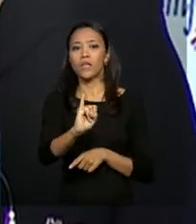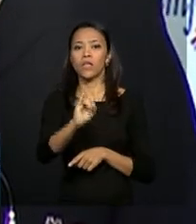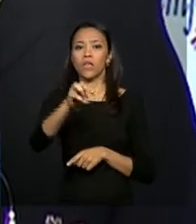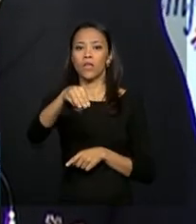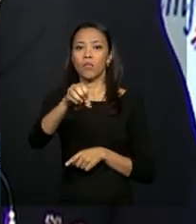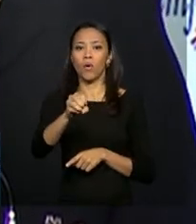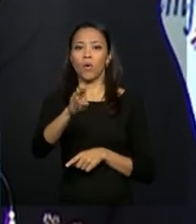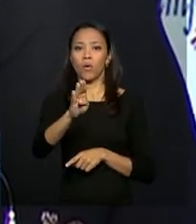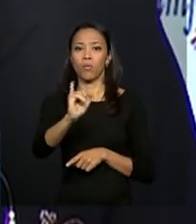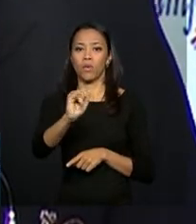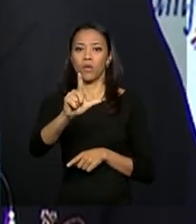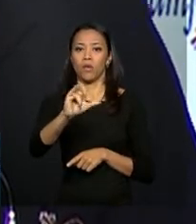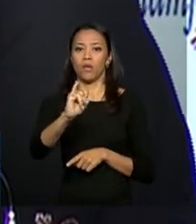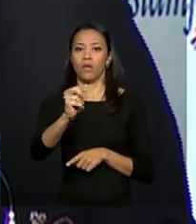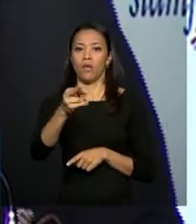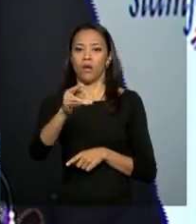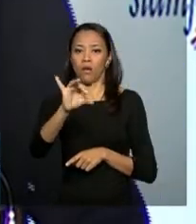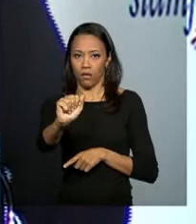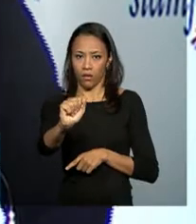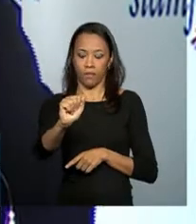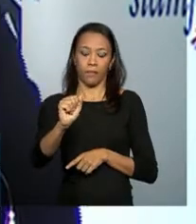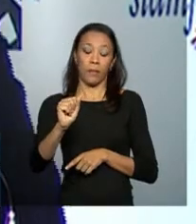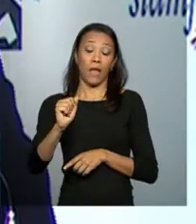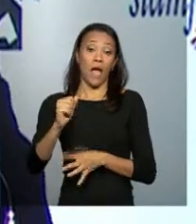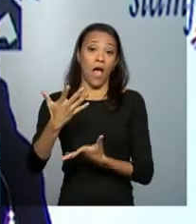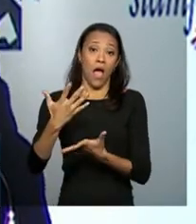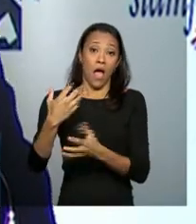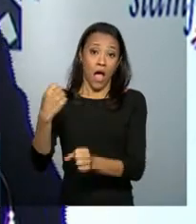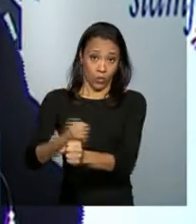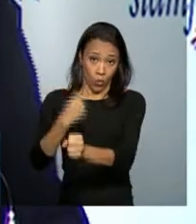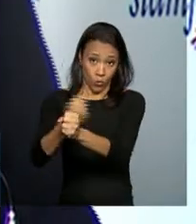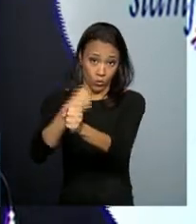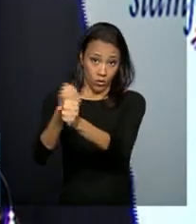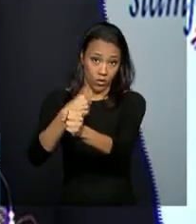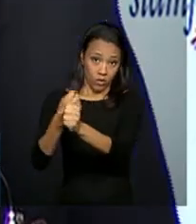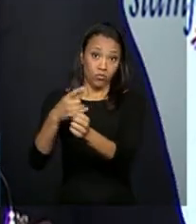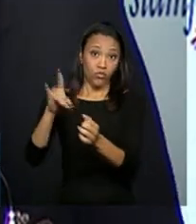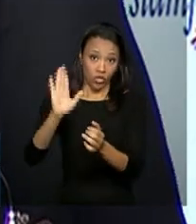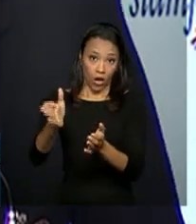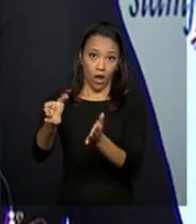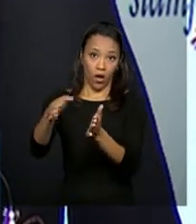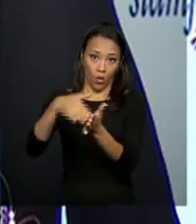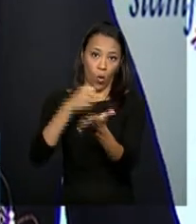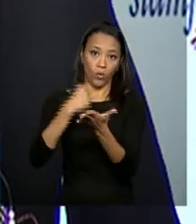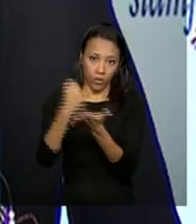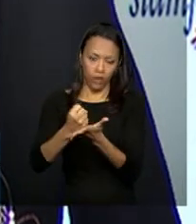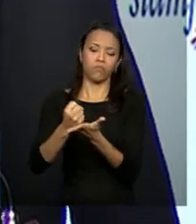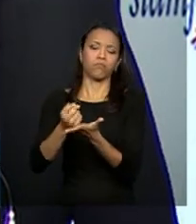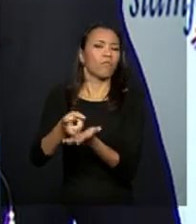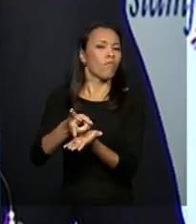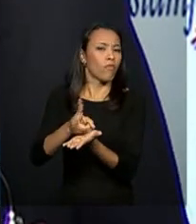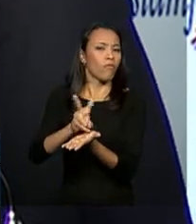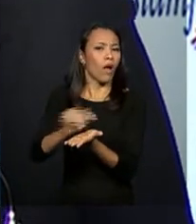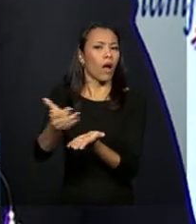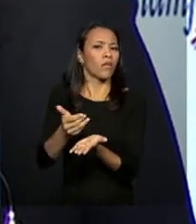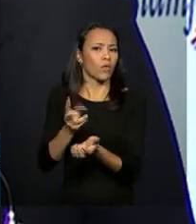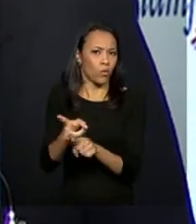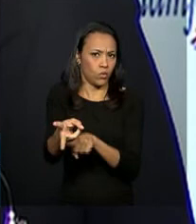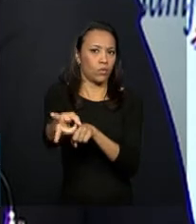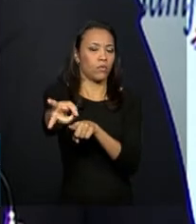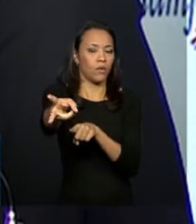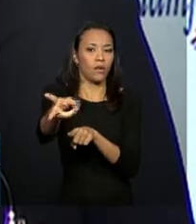do PAC já contratadas e em curso, elas vão ter continuidade. Nós estamos atuando de forma muito